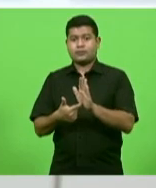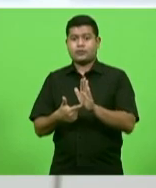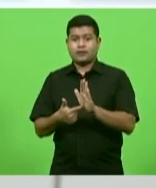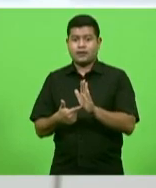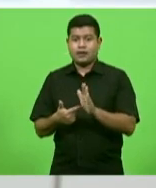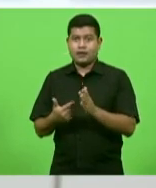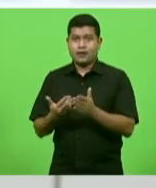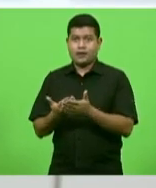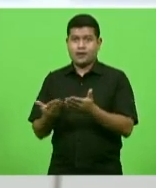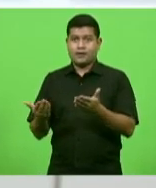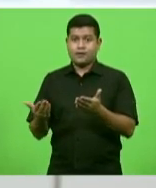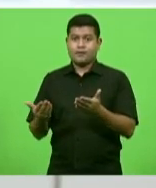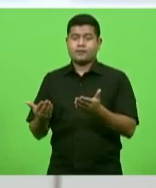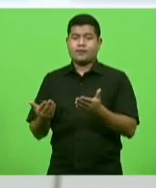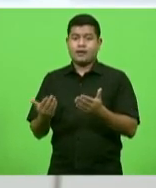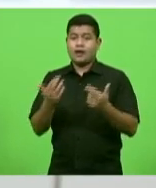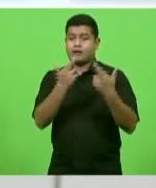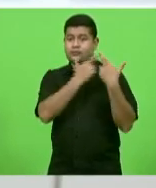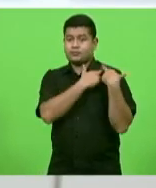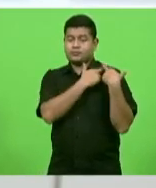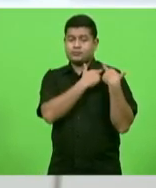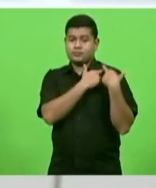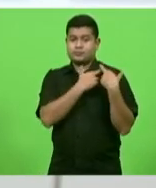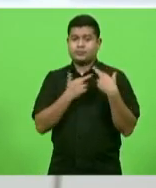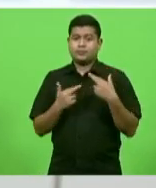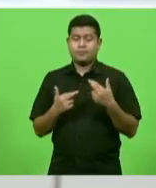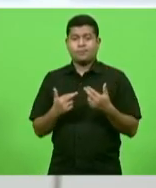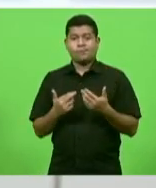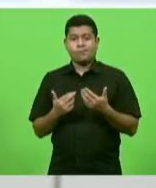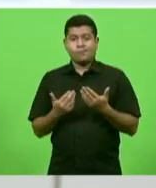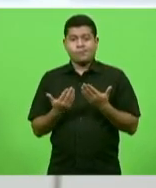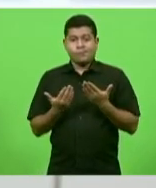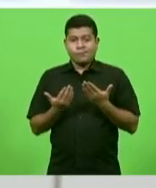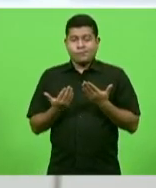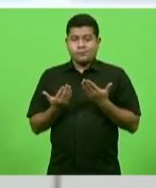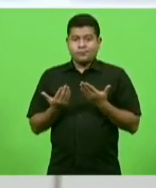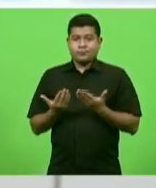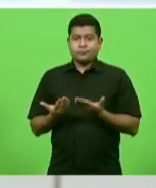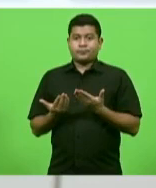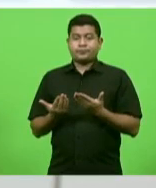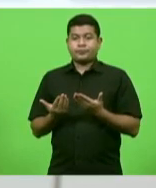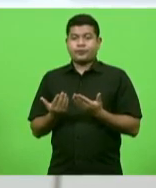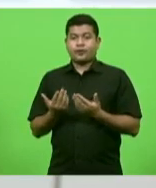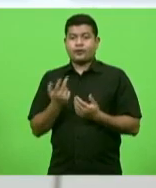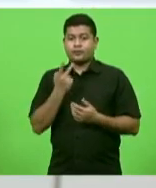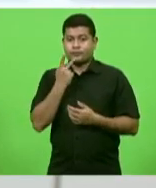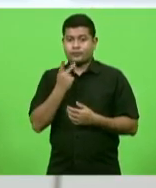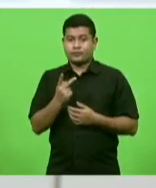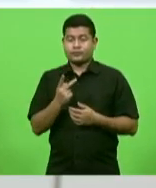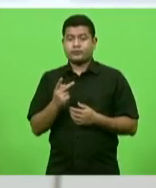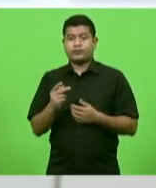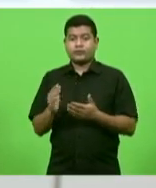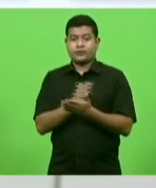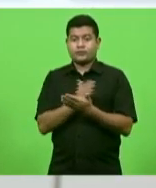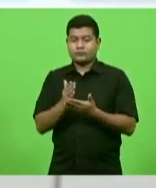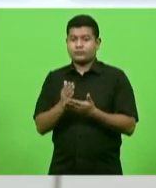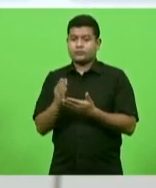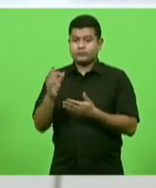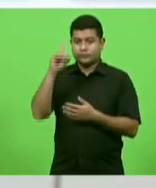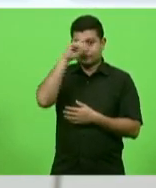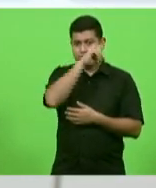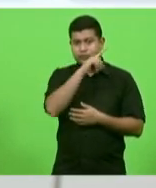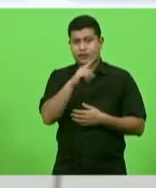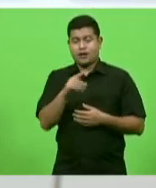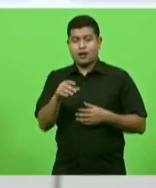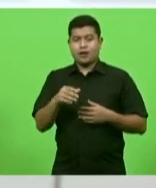possíveis responsabilidades poderá de derradeiro disse que em razão de percalços avisos